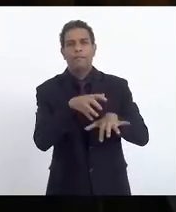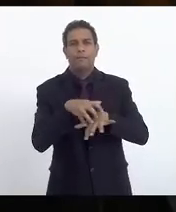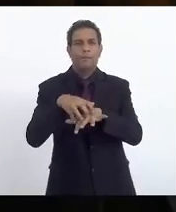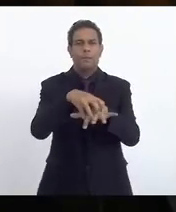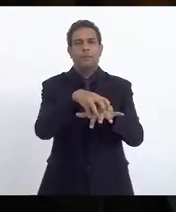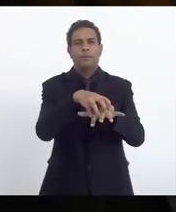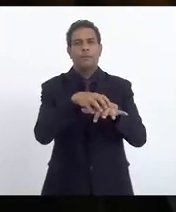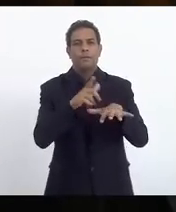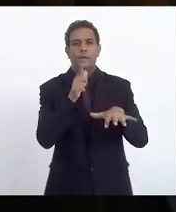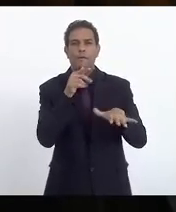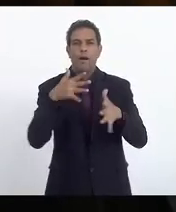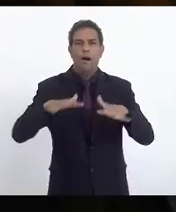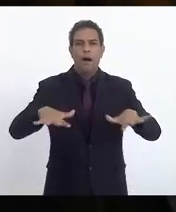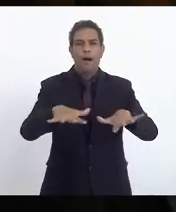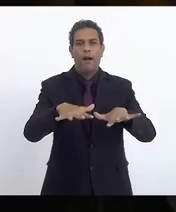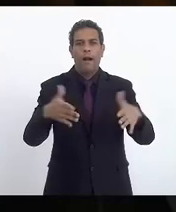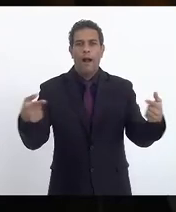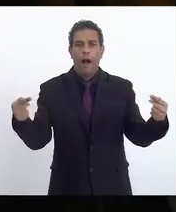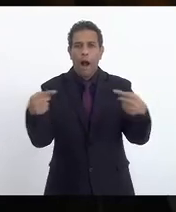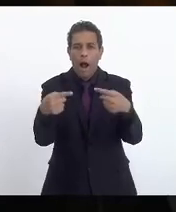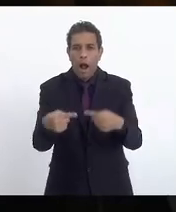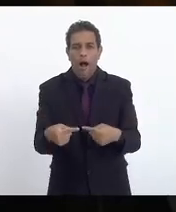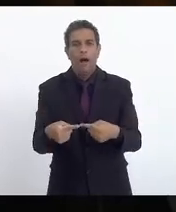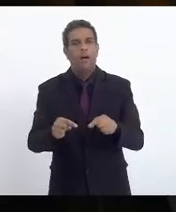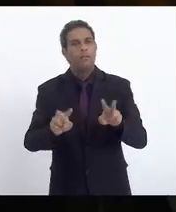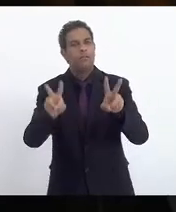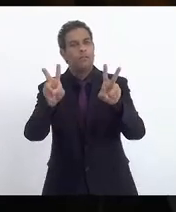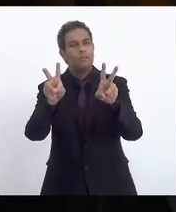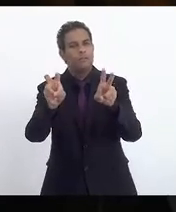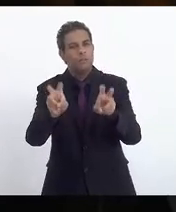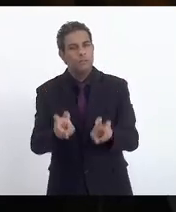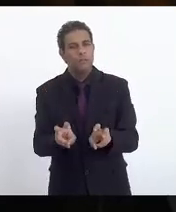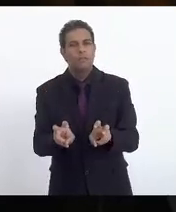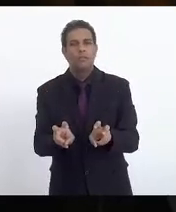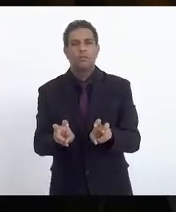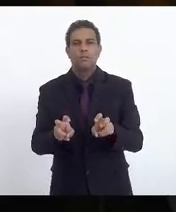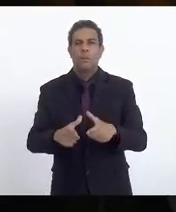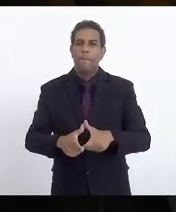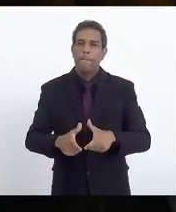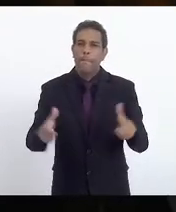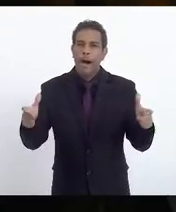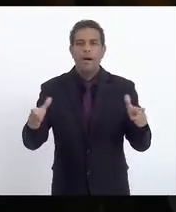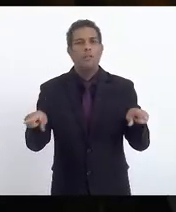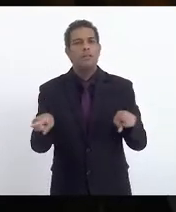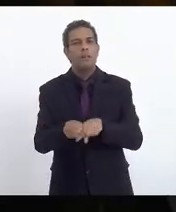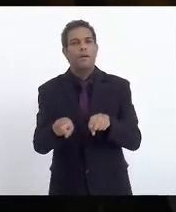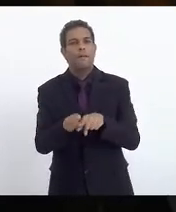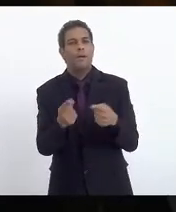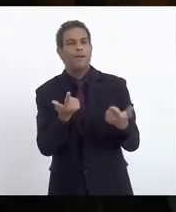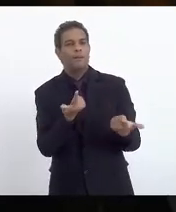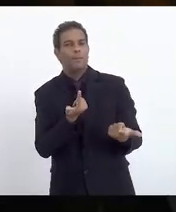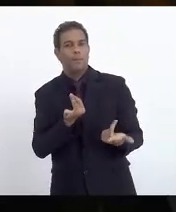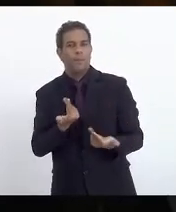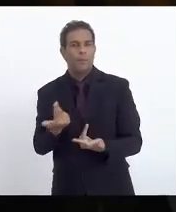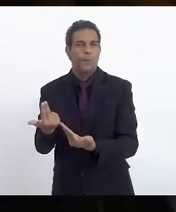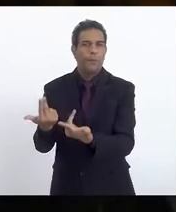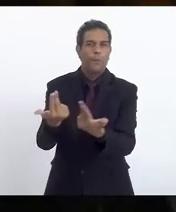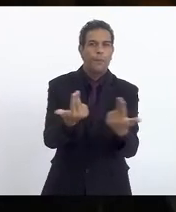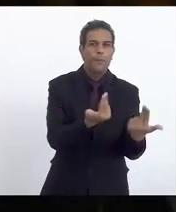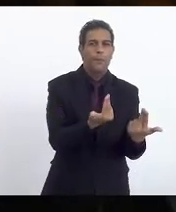tia Ju Deputado Luiz Paulo se inscreve no tema mais amplo e também igualmente complexo